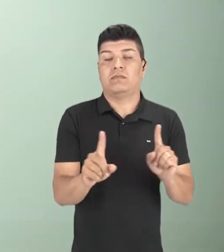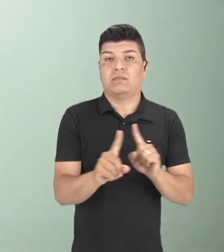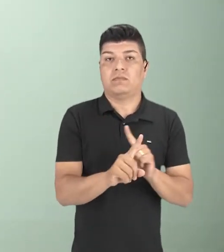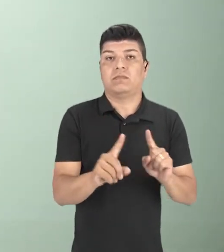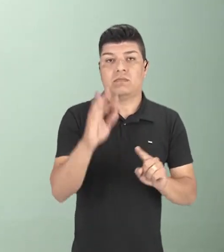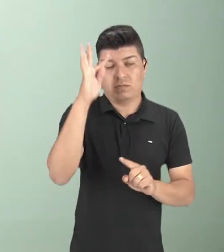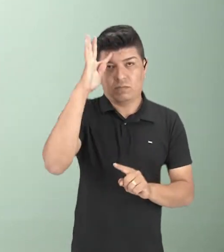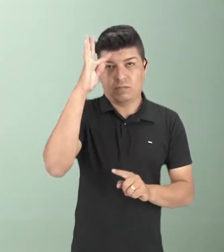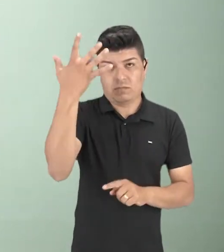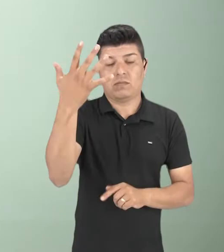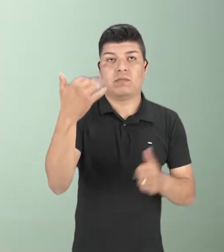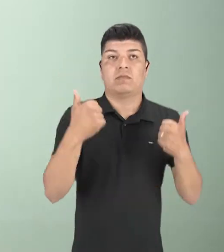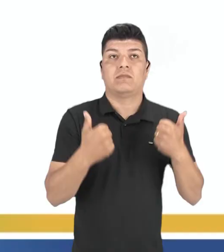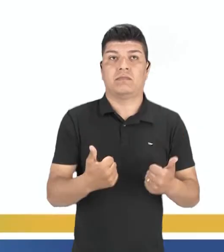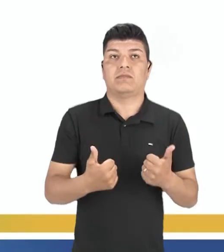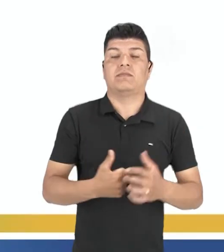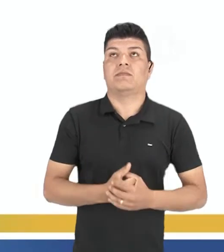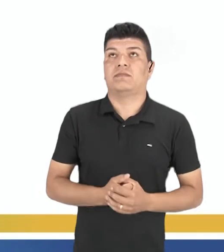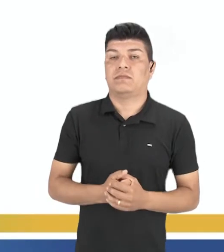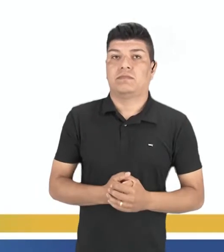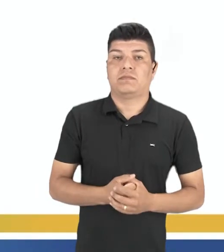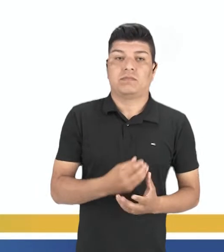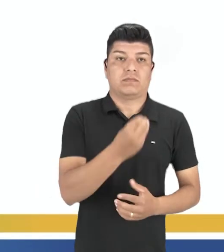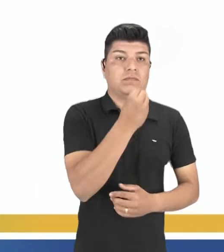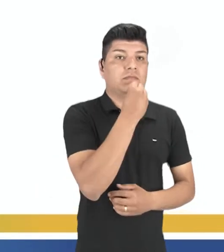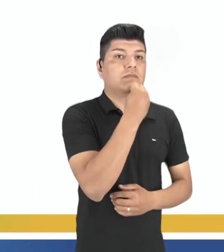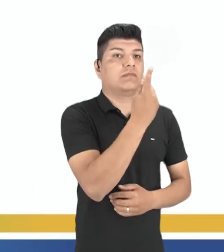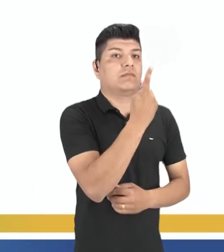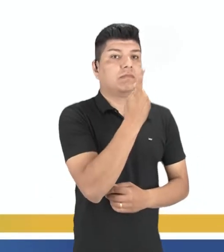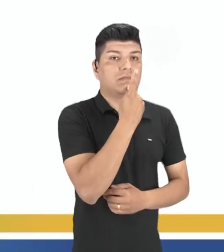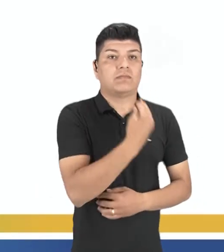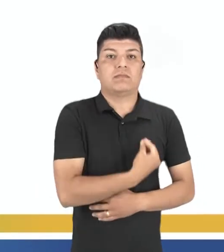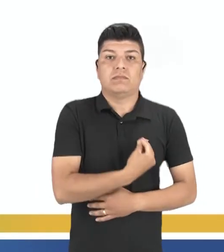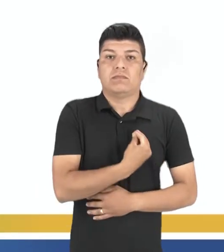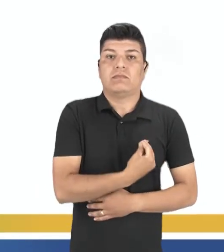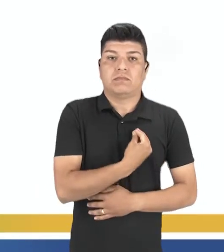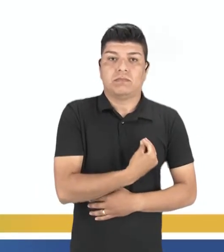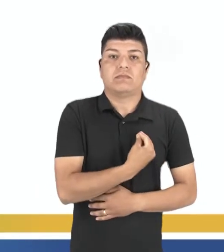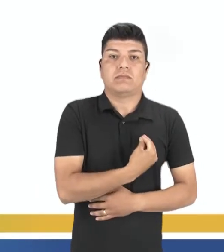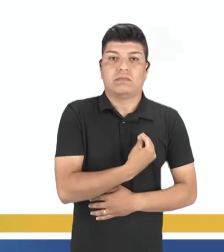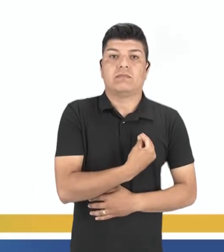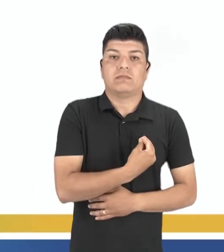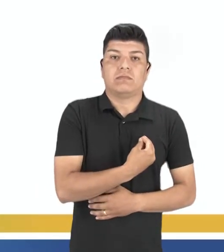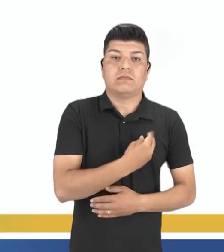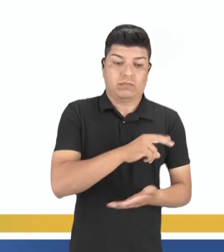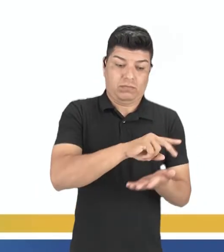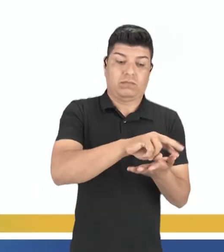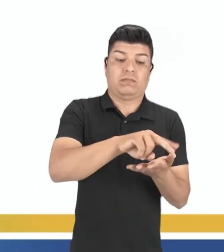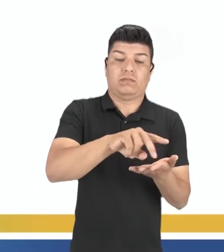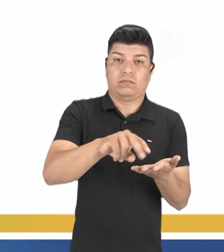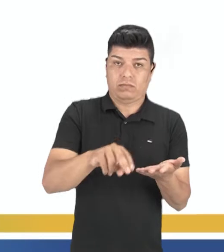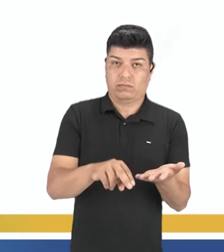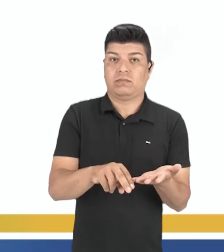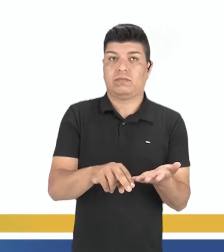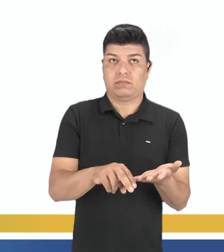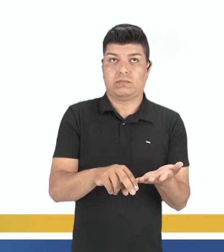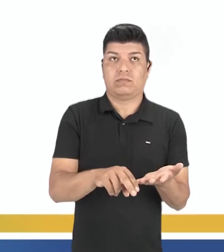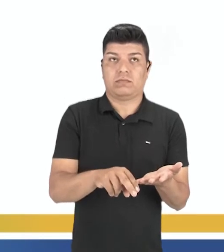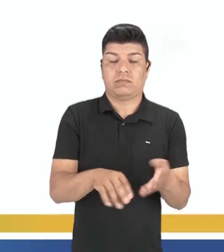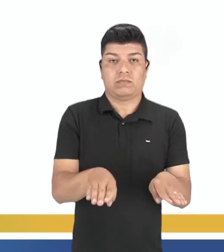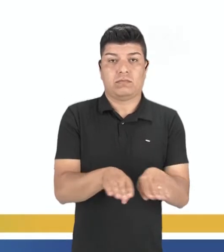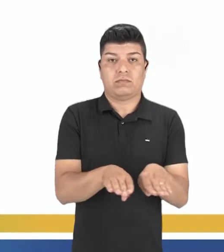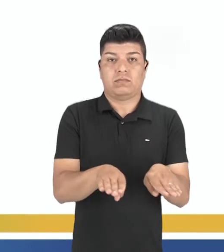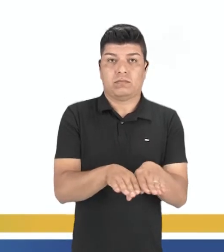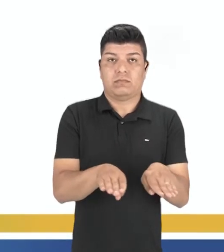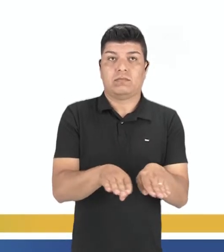os fenômenos, tudo bem? Então, a probabilidade ela está presente, como eu disse, em várias situações, certo? E ela